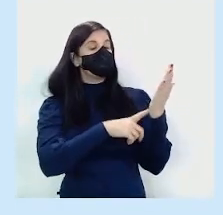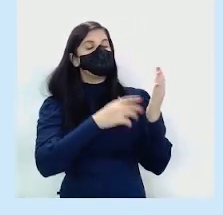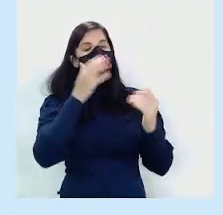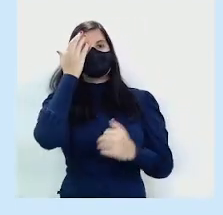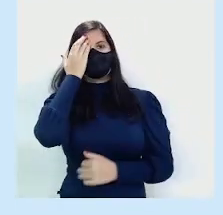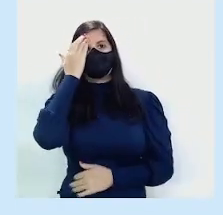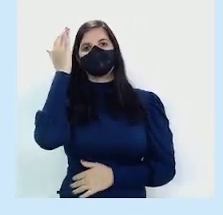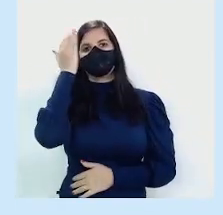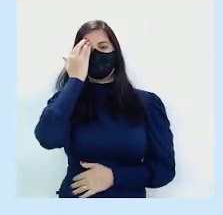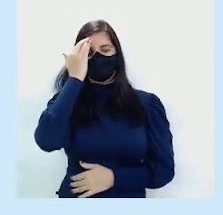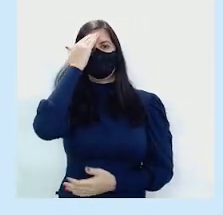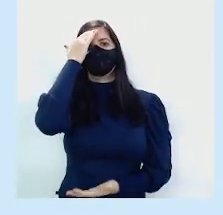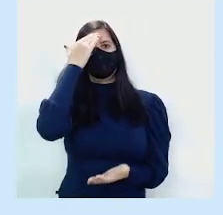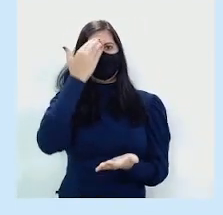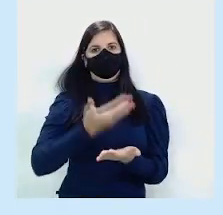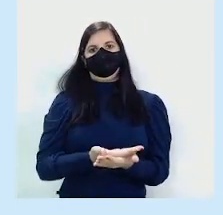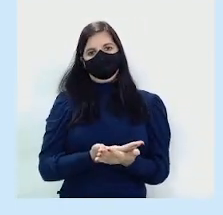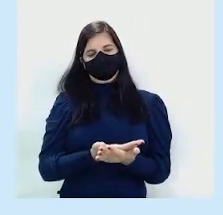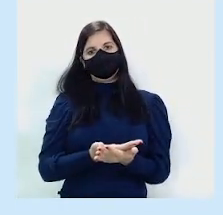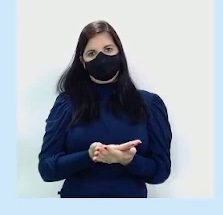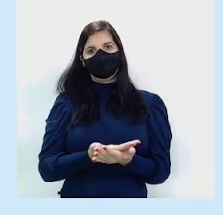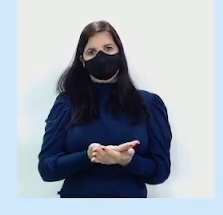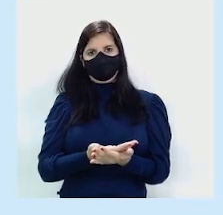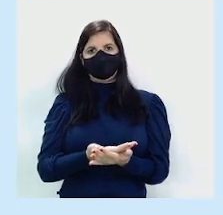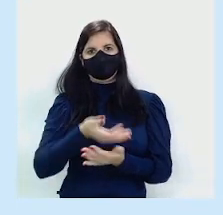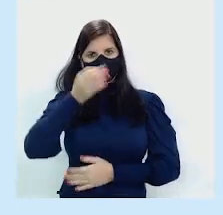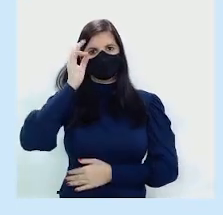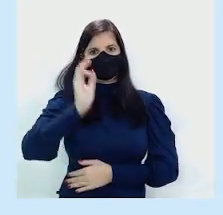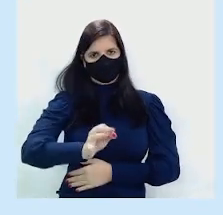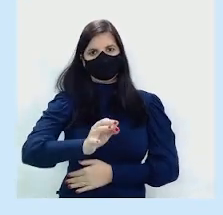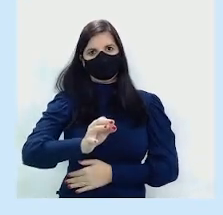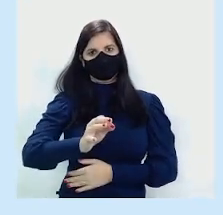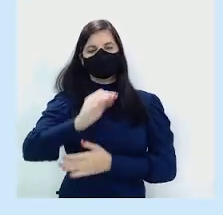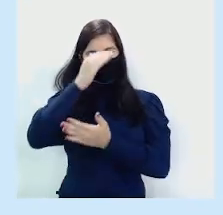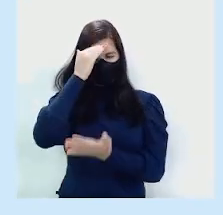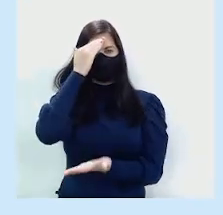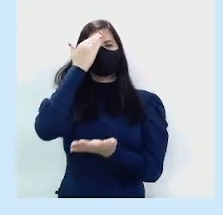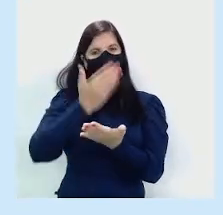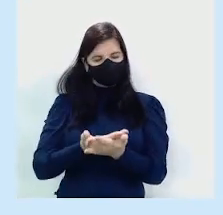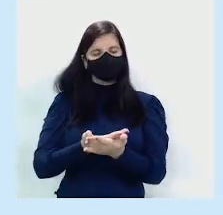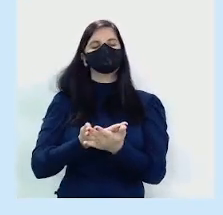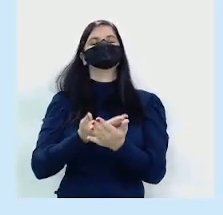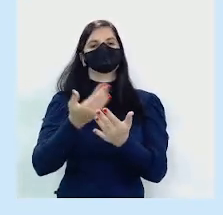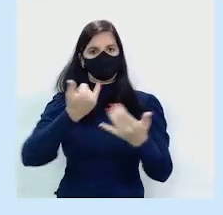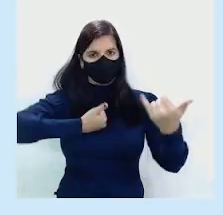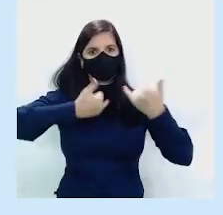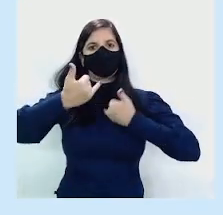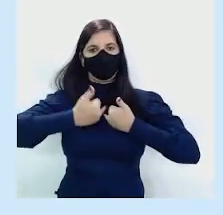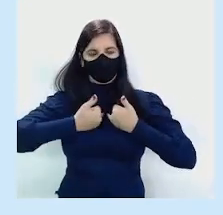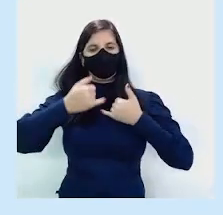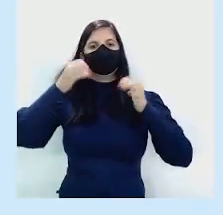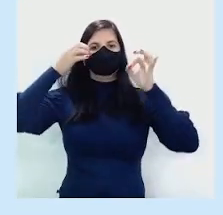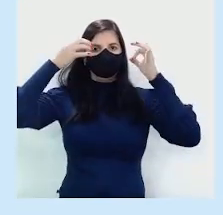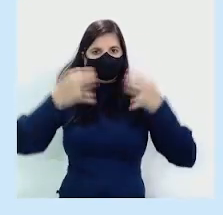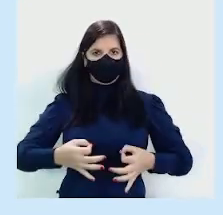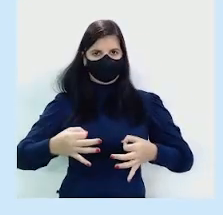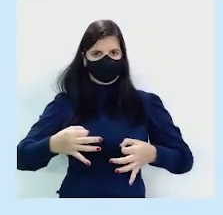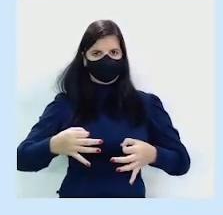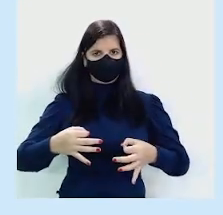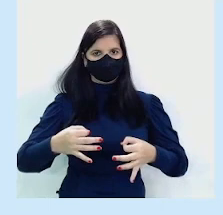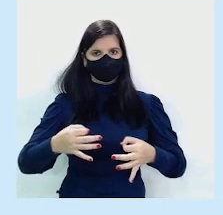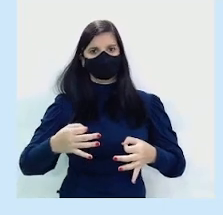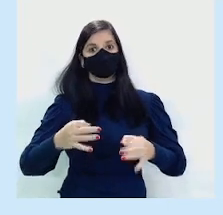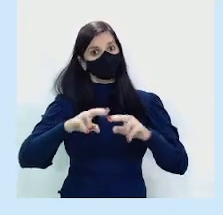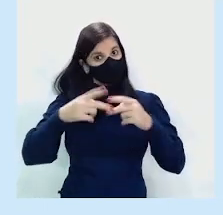gente possa realmente acreditar, a gente possa confiar naquela informação. Então, se